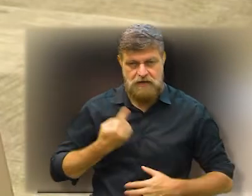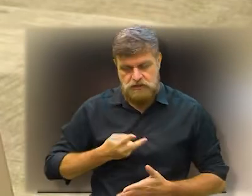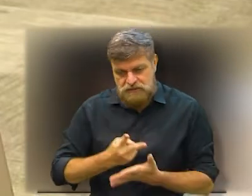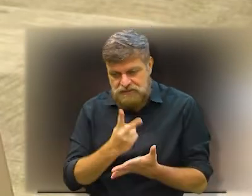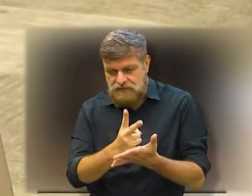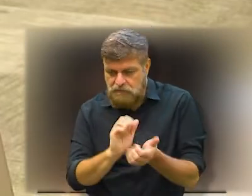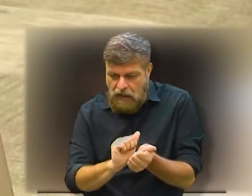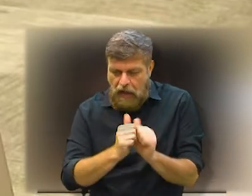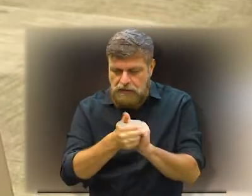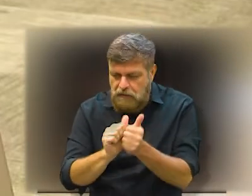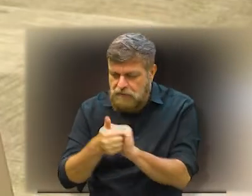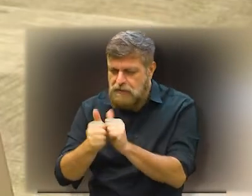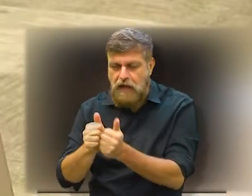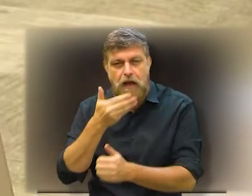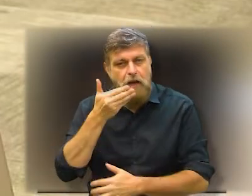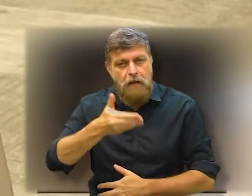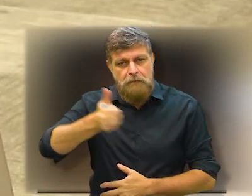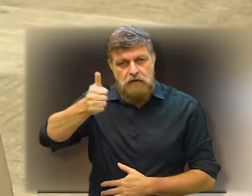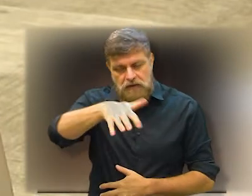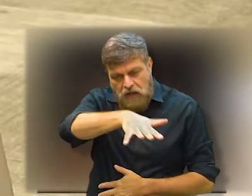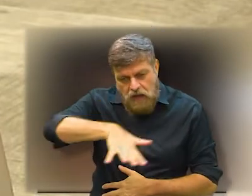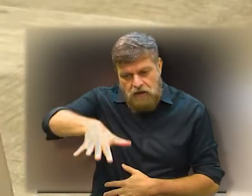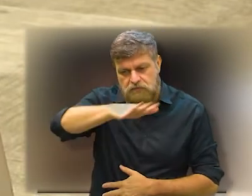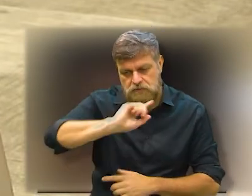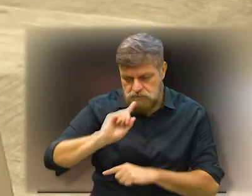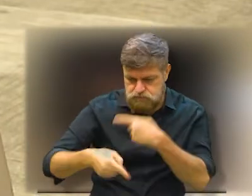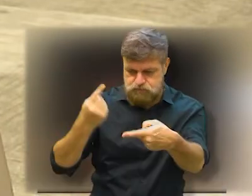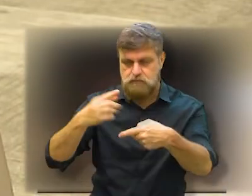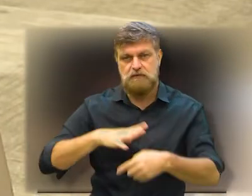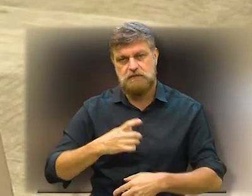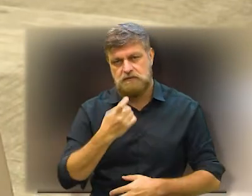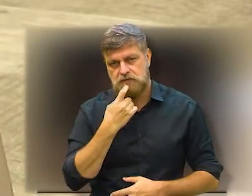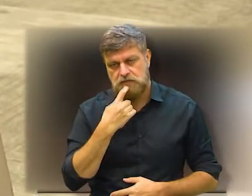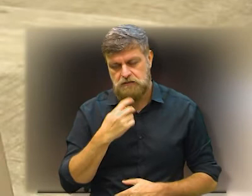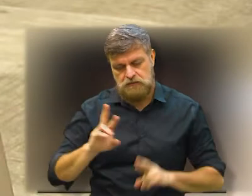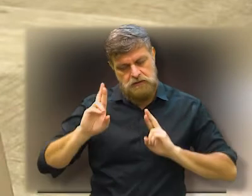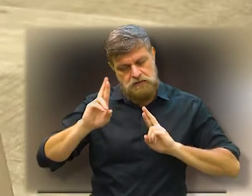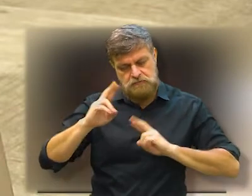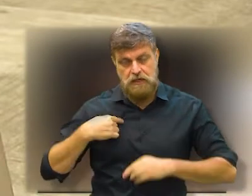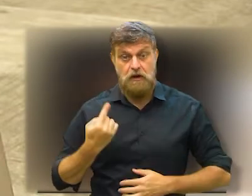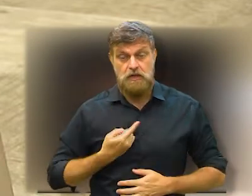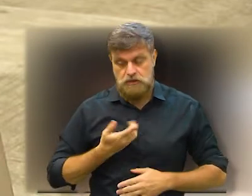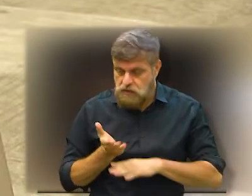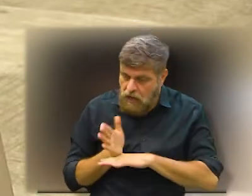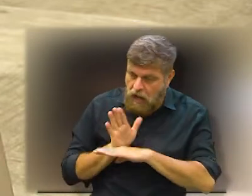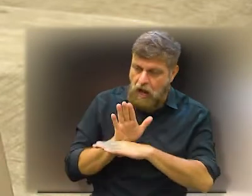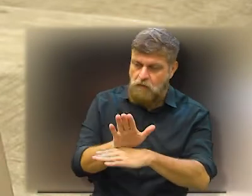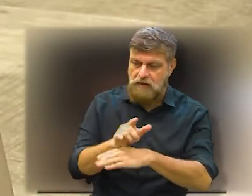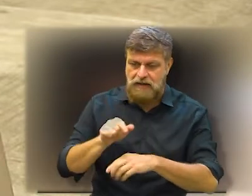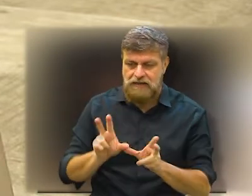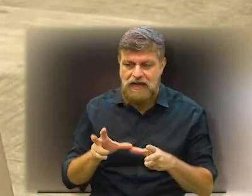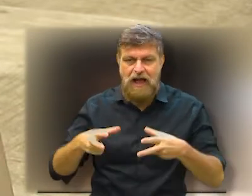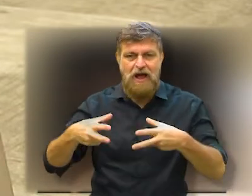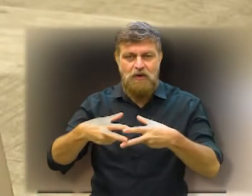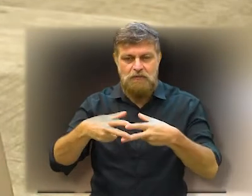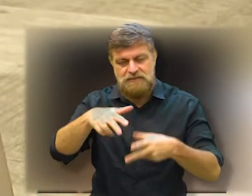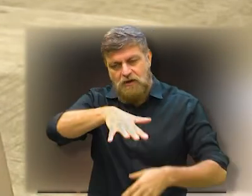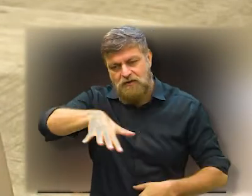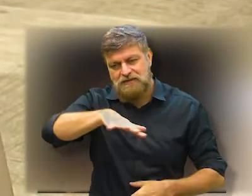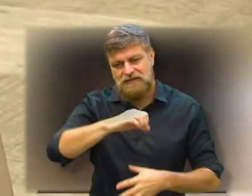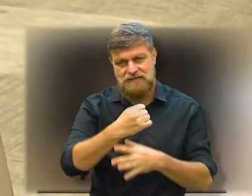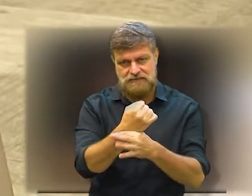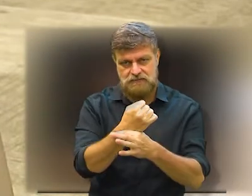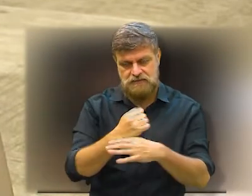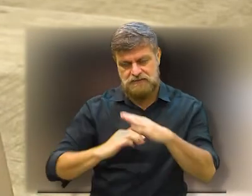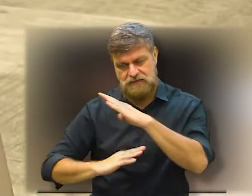sempre tentando ajustar, sempre tentando melhorar, e esse ambiente vem acontecendo aqui em Campinas. Eu espero que a gente possa contribuir aqui na nossa comissão